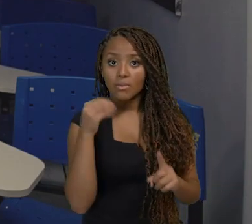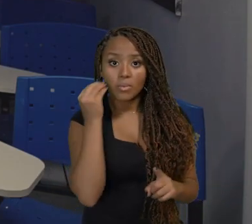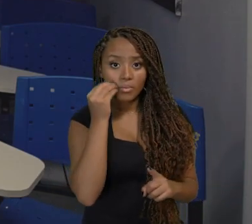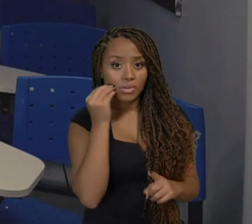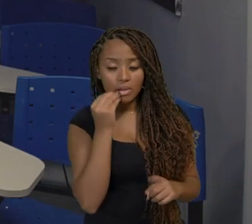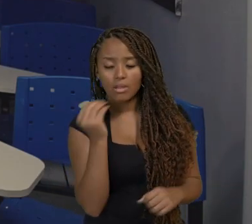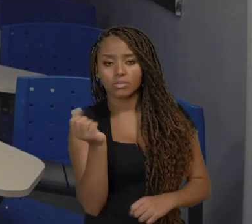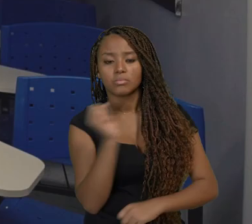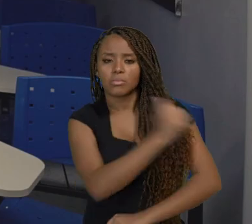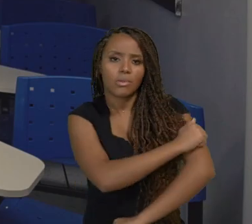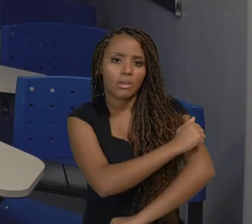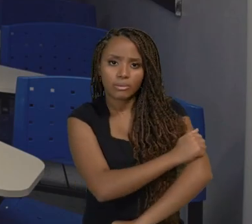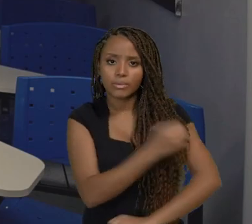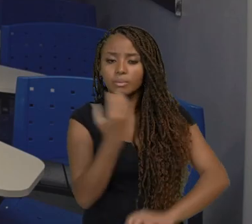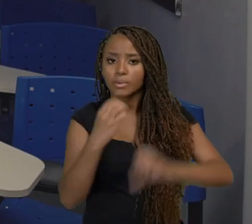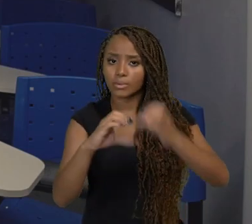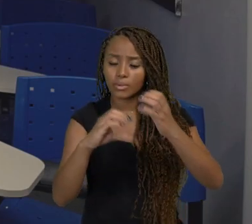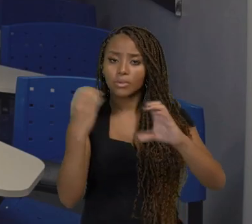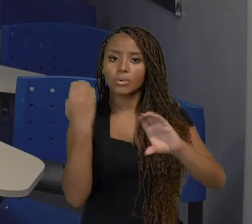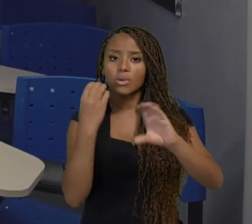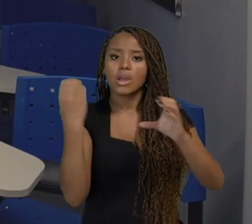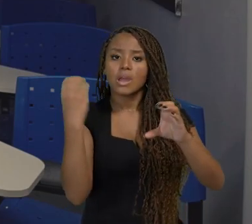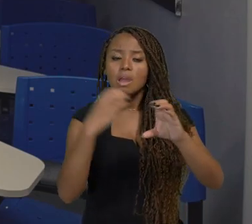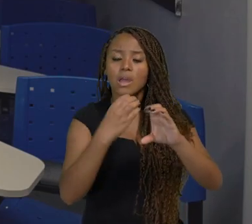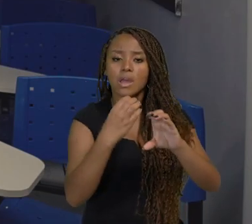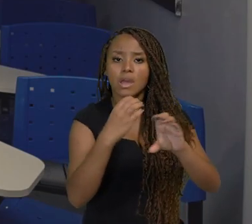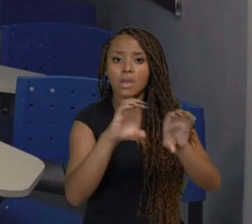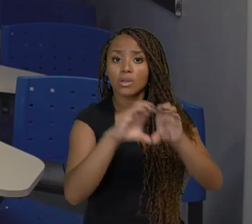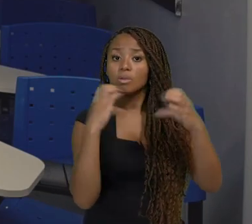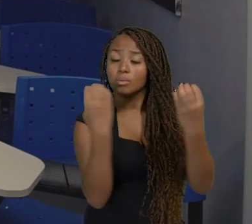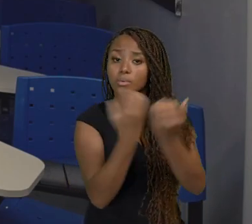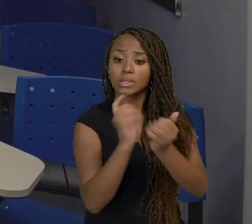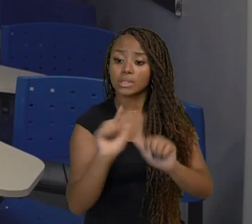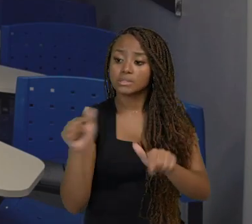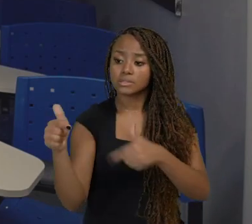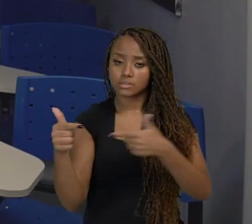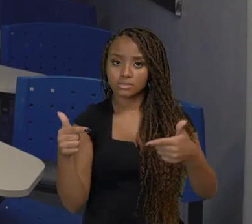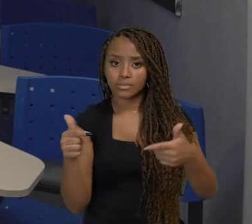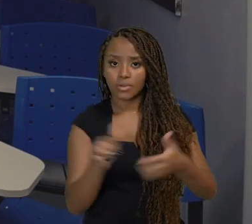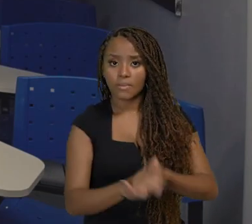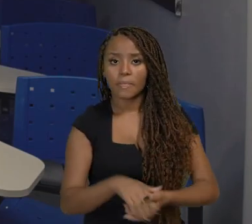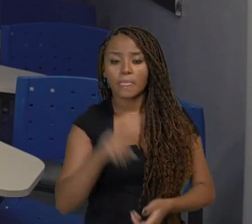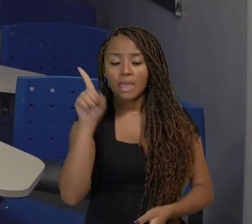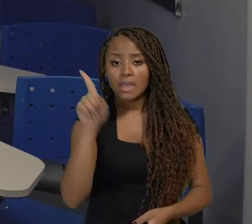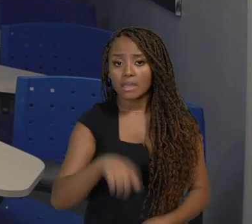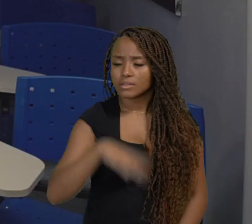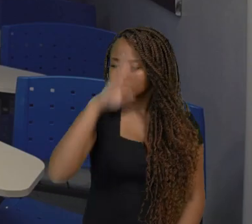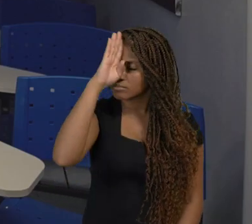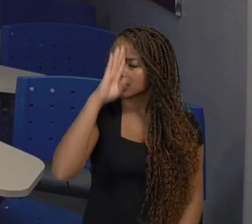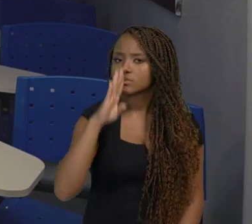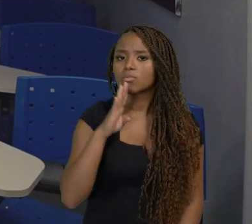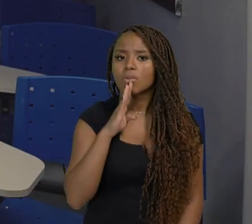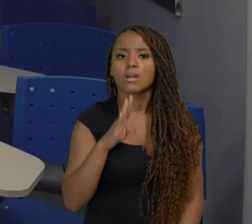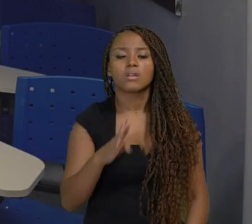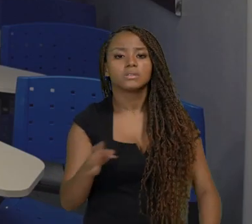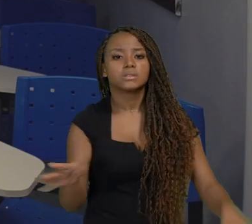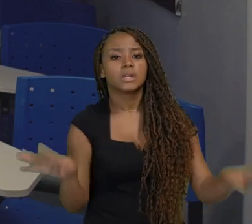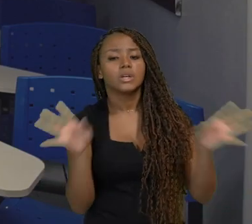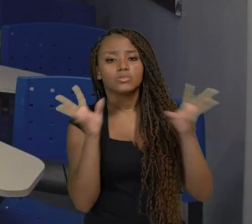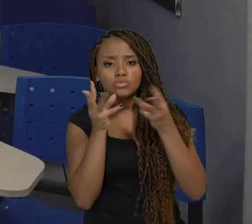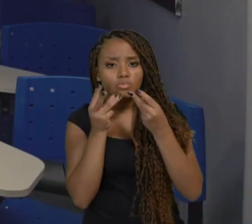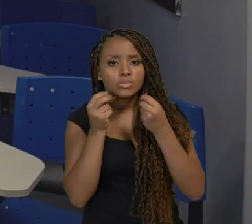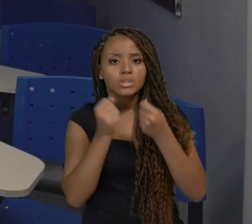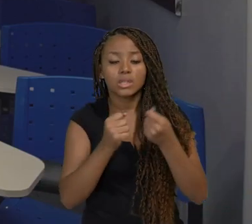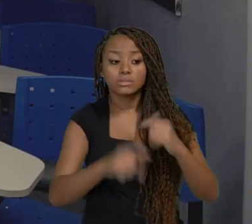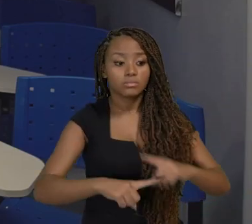para o aluno quanto para a comunidade externa. E é algo de graça, de qualidade e que gera um efeito super positivo